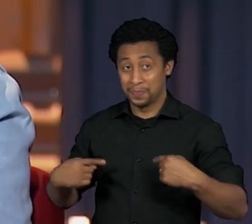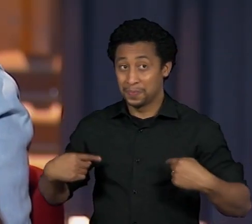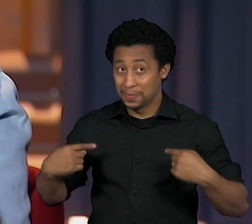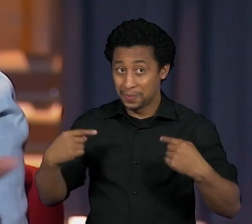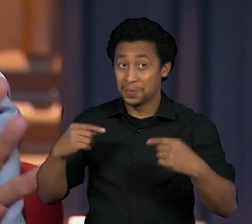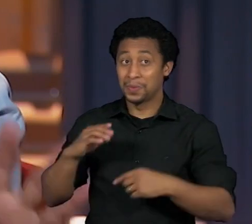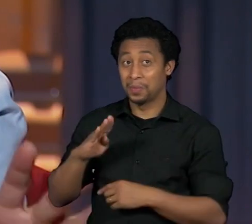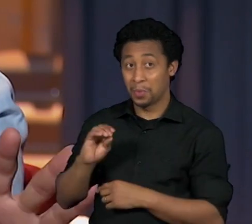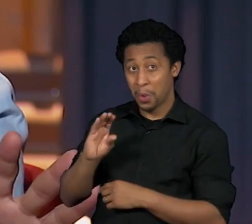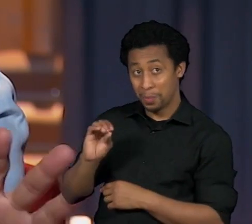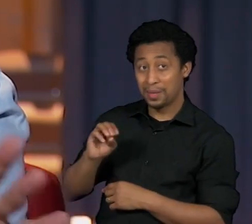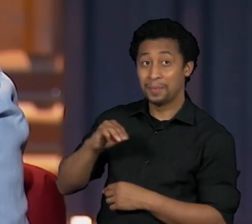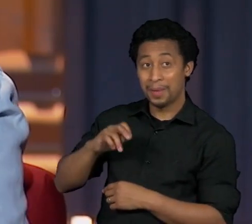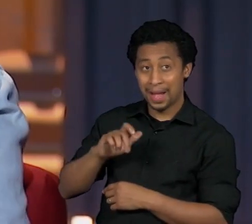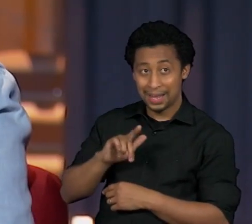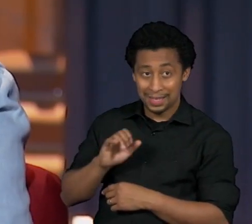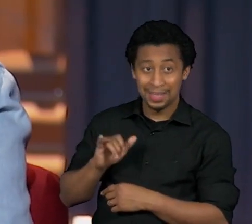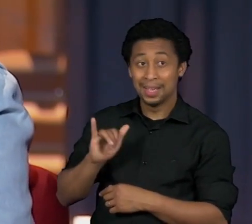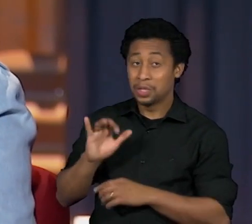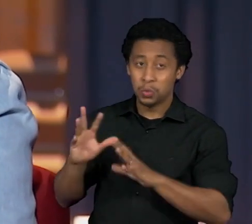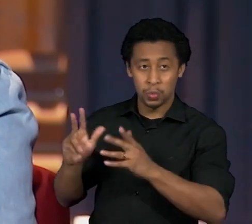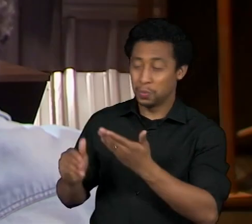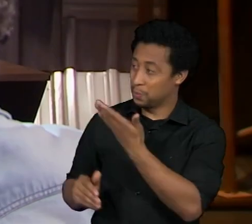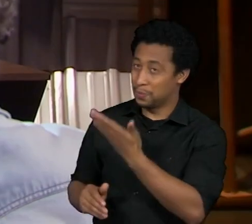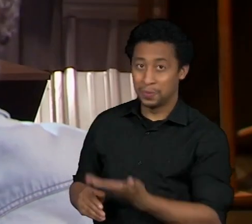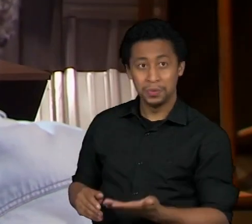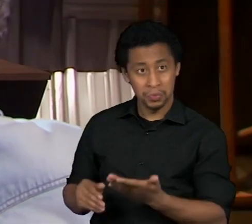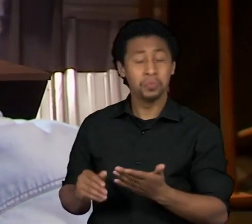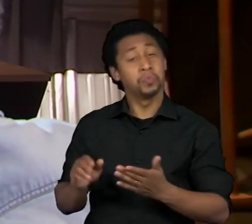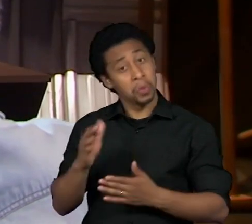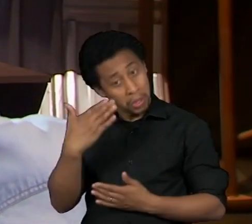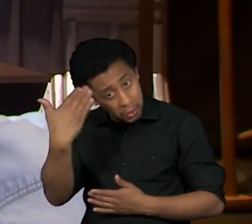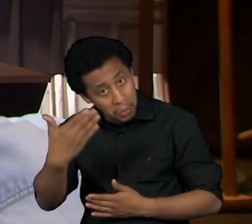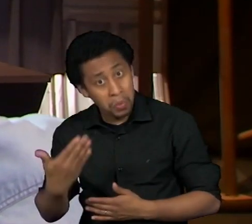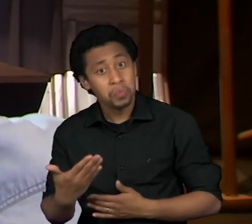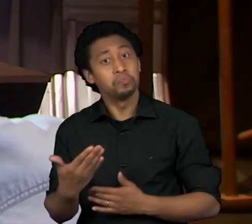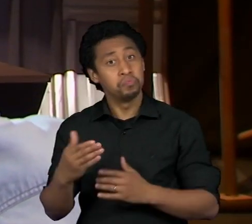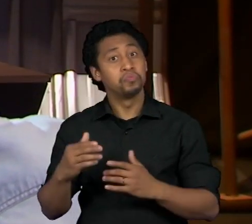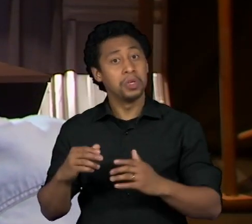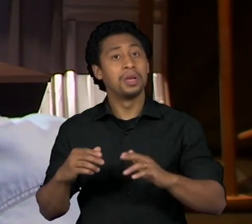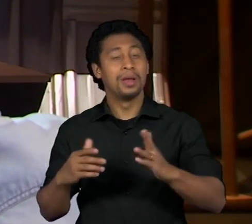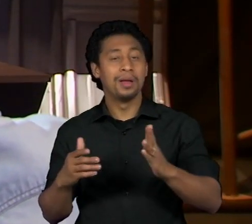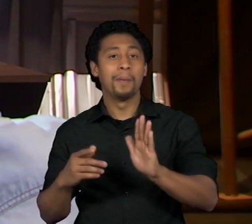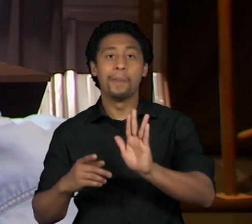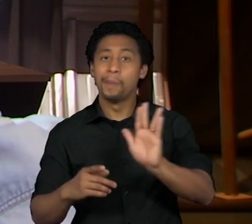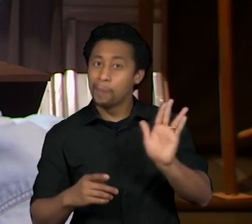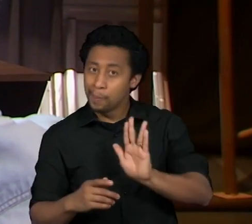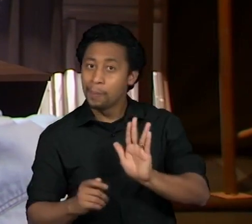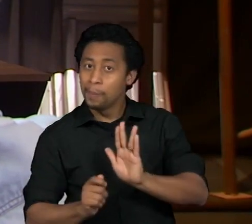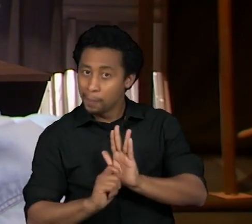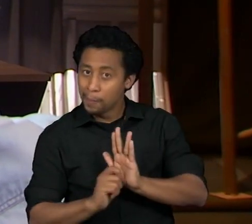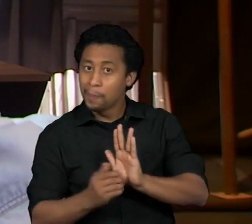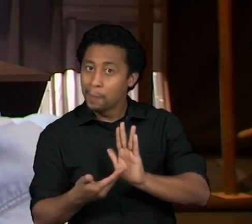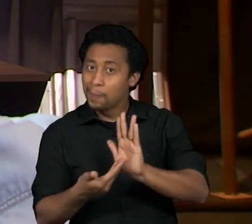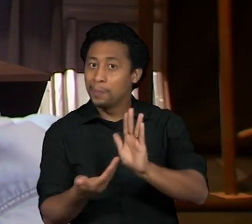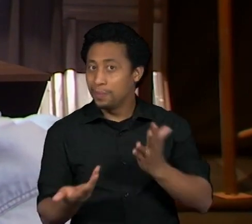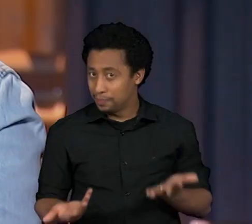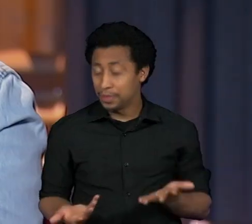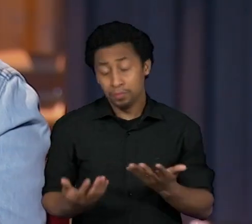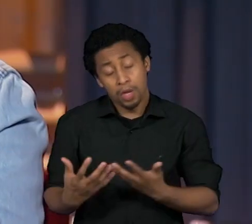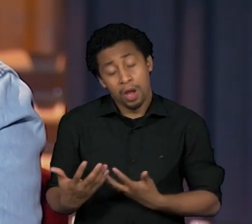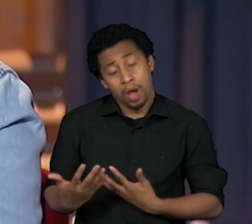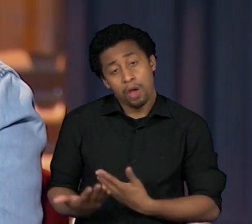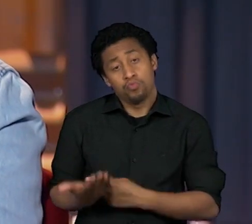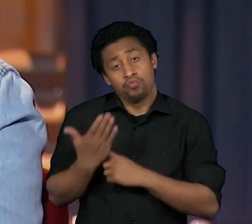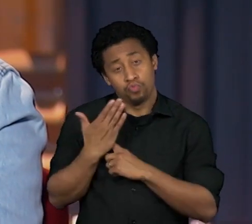Armstrong, todo mundo fez o elogio da maconha. Então, a maconha é muito, muito útil para chegar a esse nível de flexibilidade cognitiva